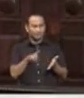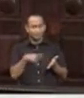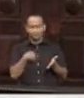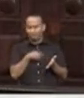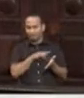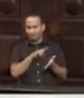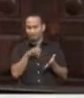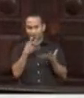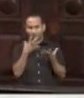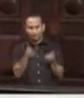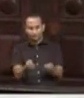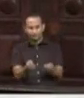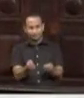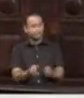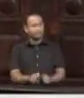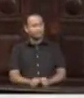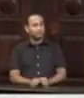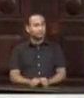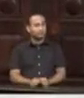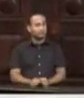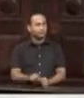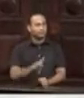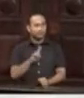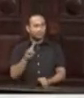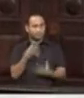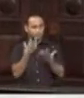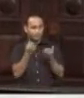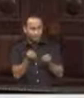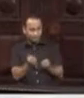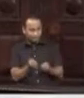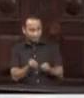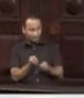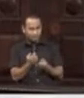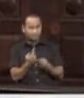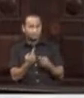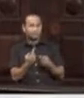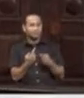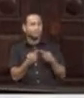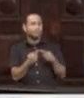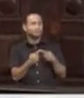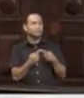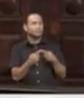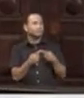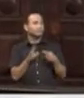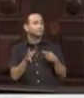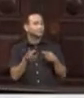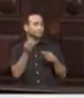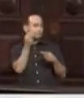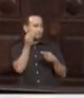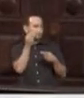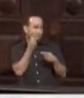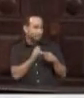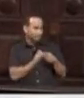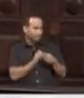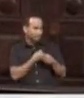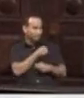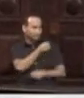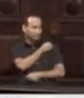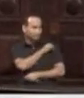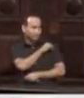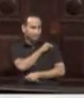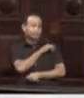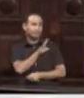inaceitável. É absolutamente inaceitável, primeiro, porque essa é uma experiência que já foi vivida no estado do Rio de Janeiro e que deu